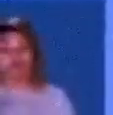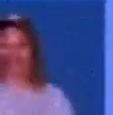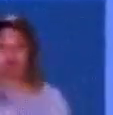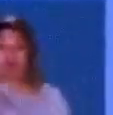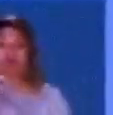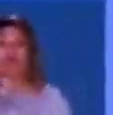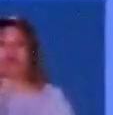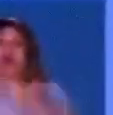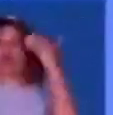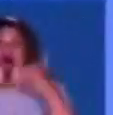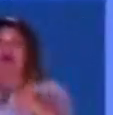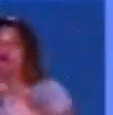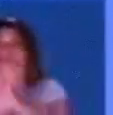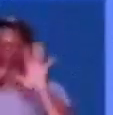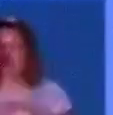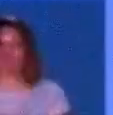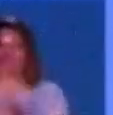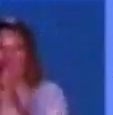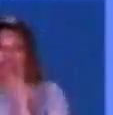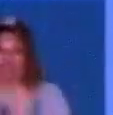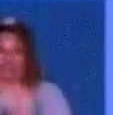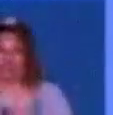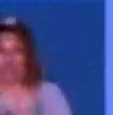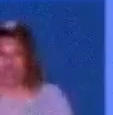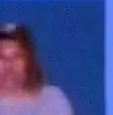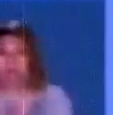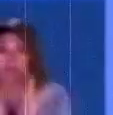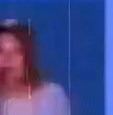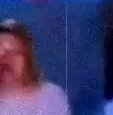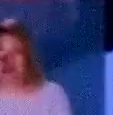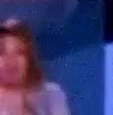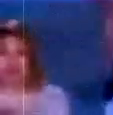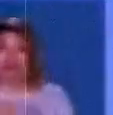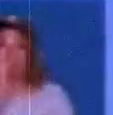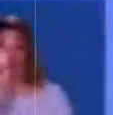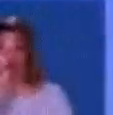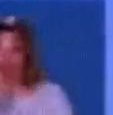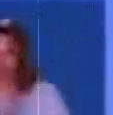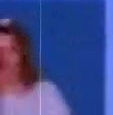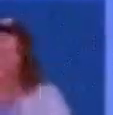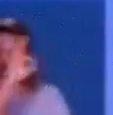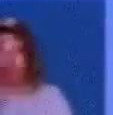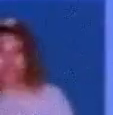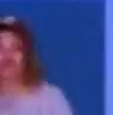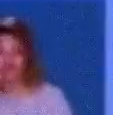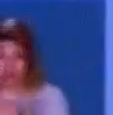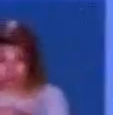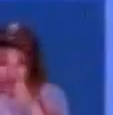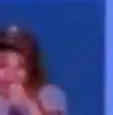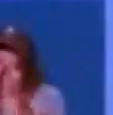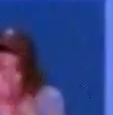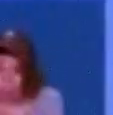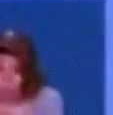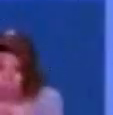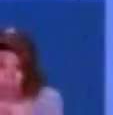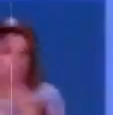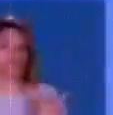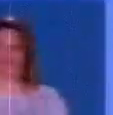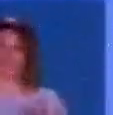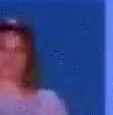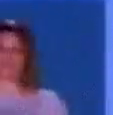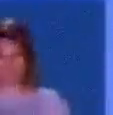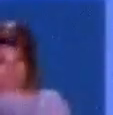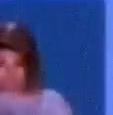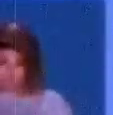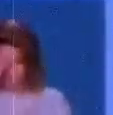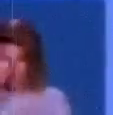para a honra e glória do Senhor Jesus, em primeiro turno, com 51% dos votos. Você crê nisso? Sem fé, é